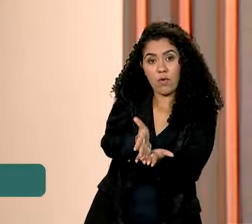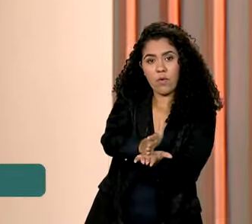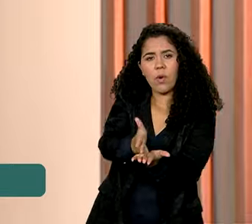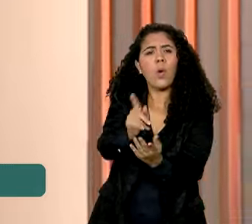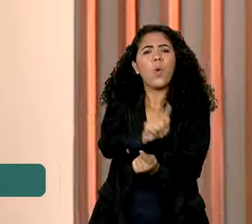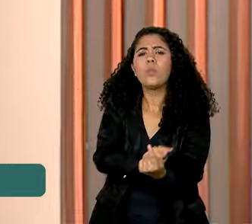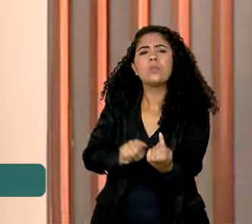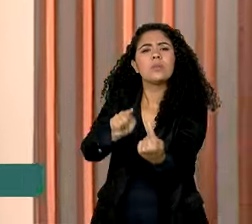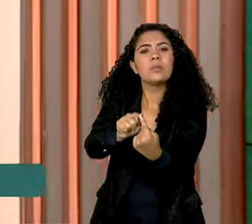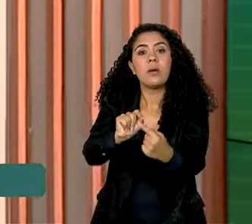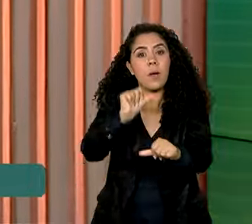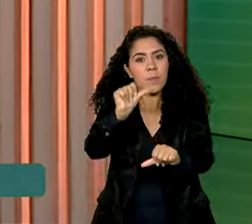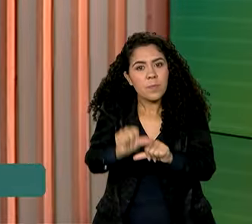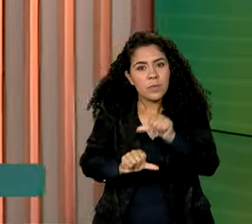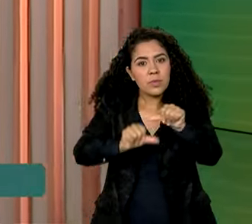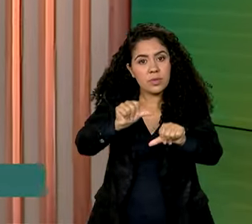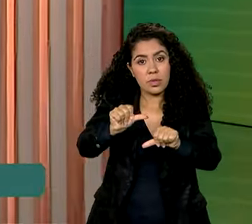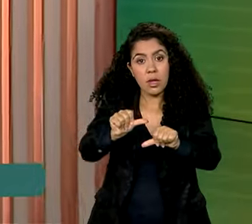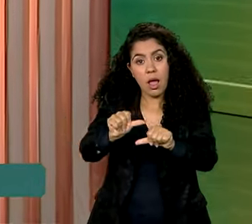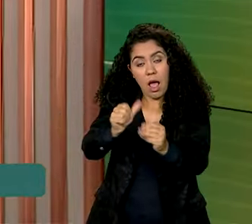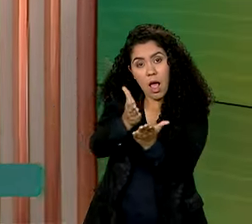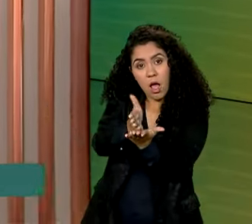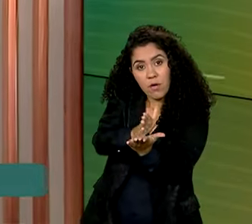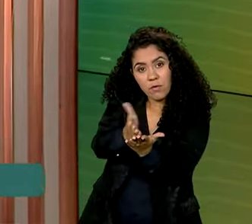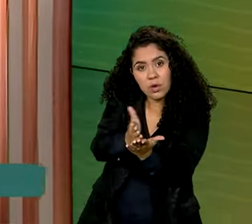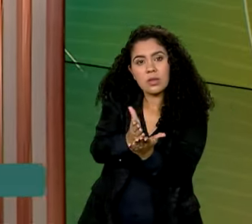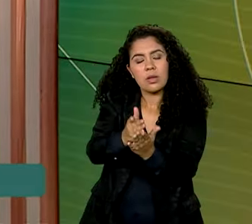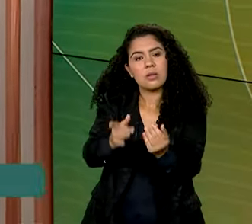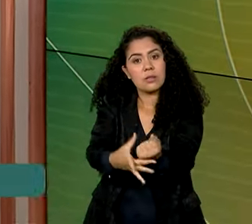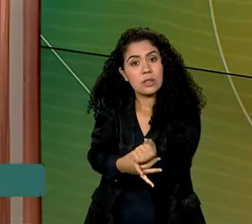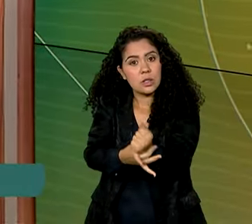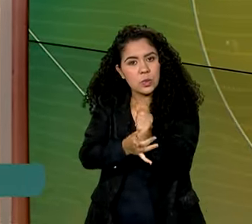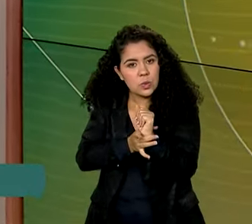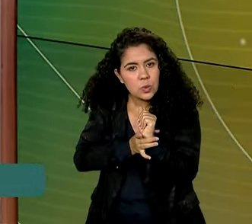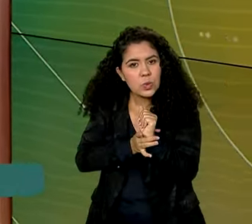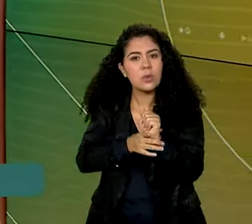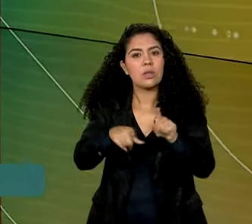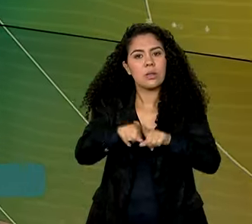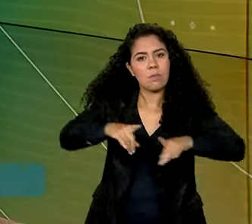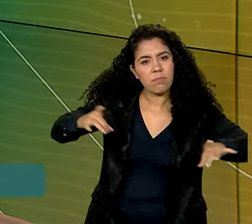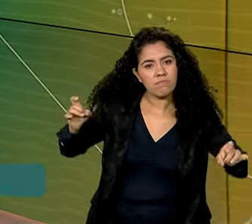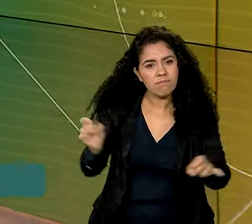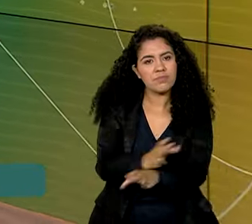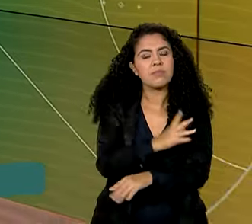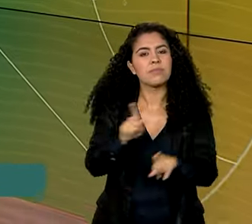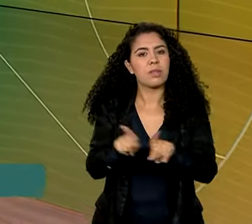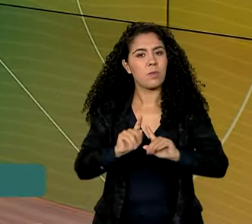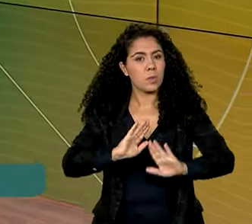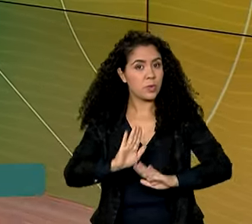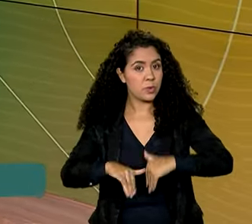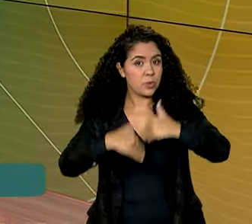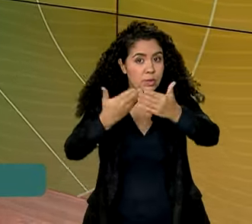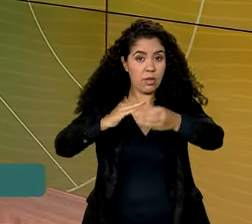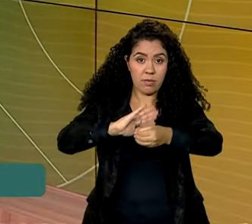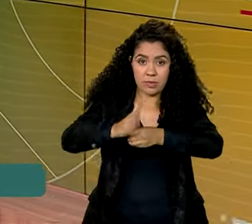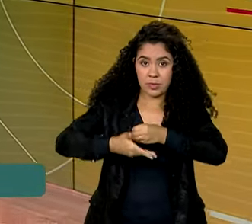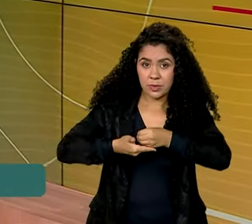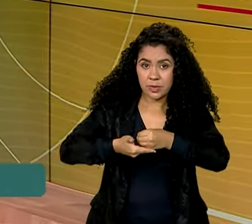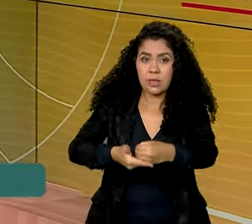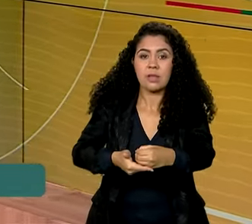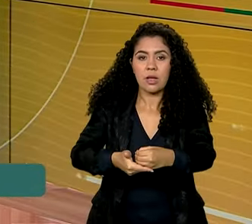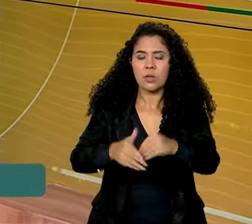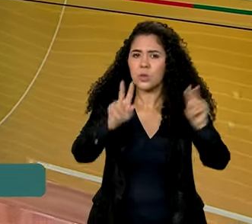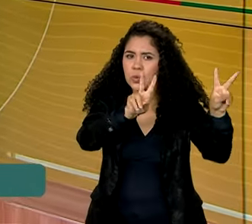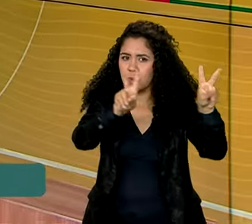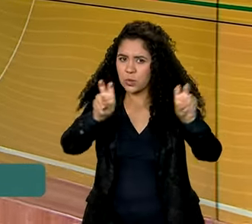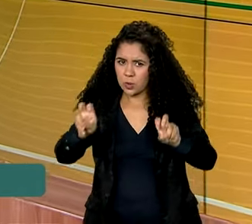é transformar as fronteiras do país em áreas seguras, integradas, desenvolvidas e sustentáveis. Sobre